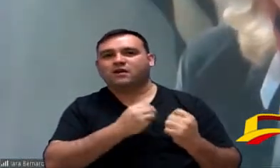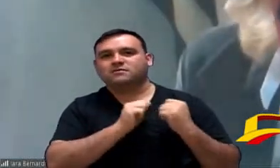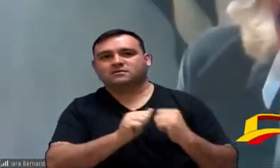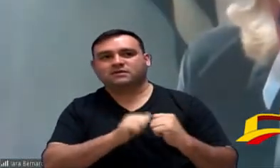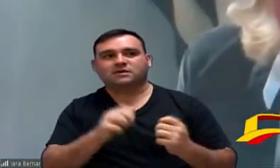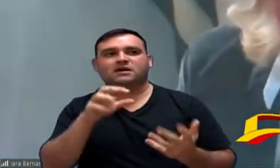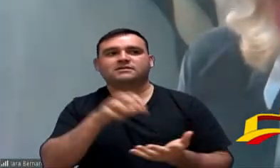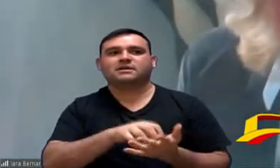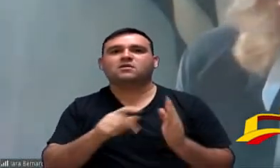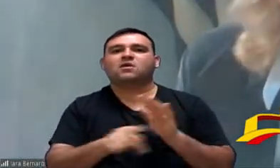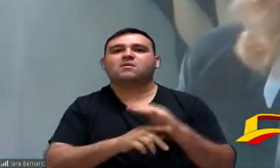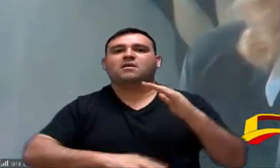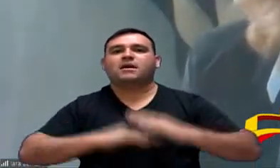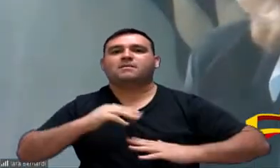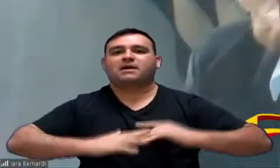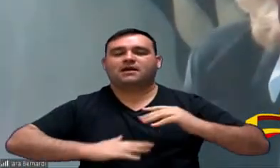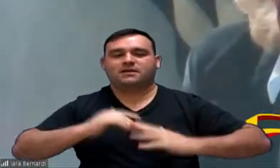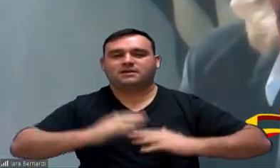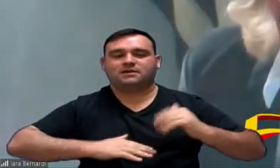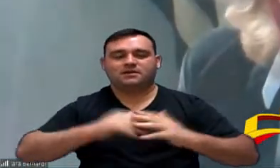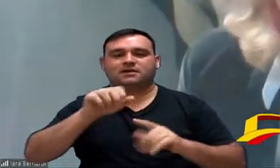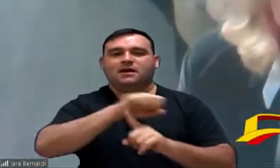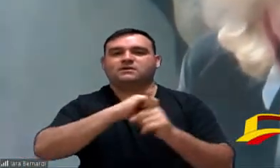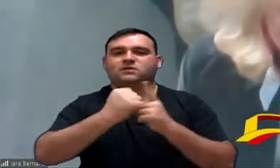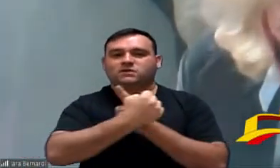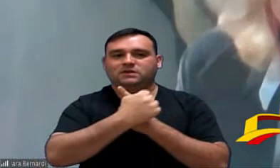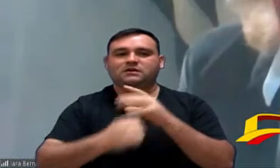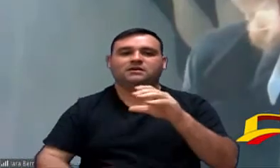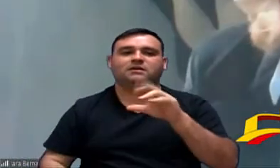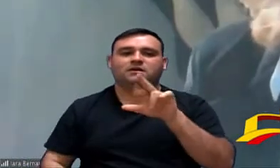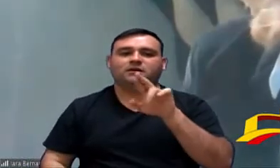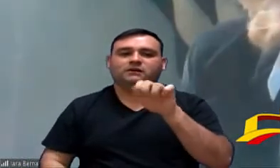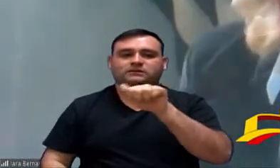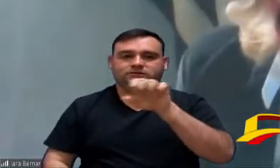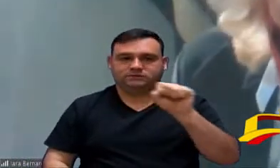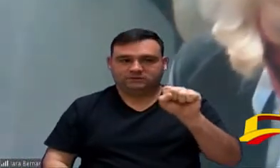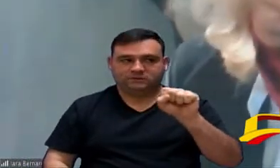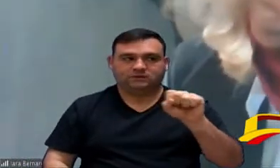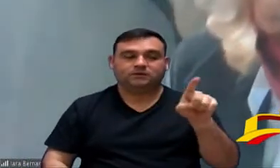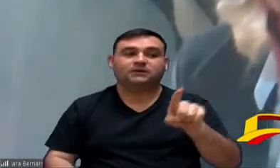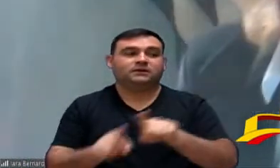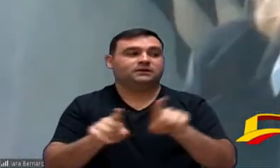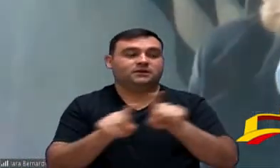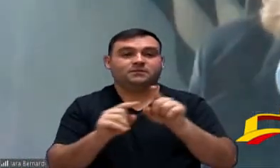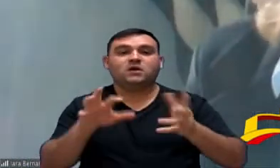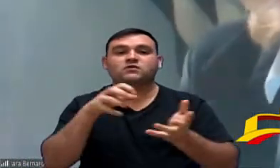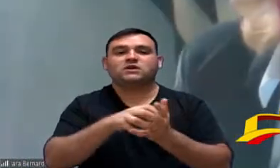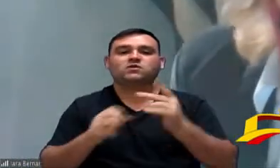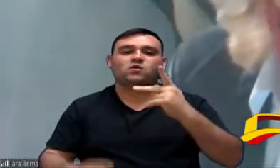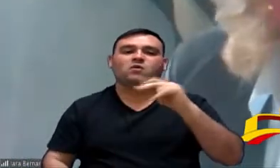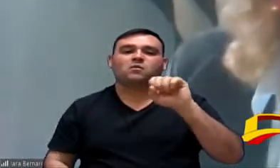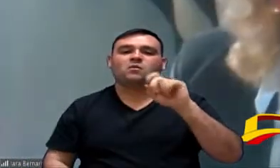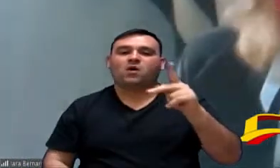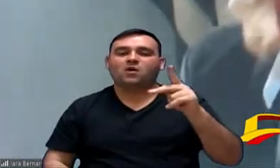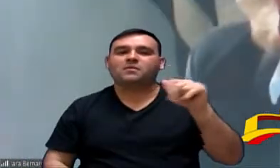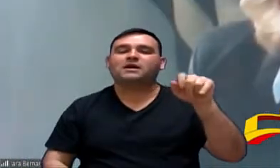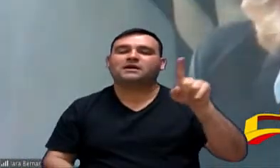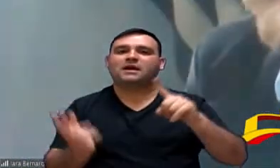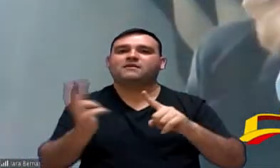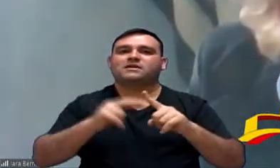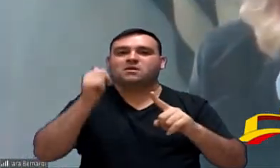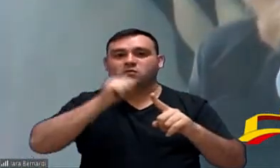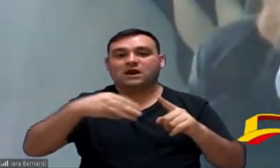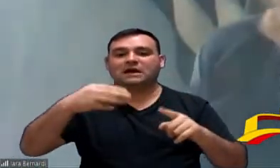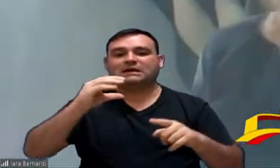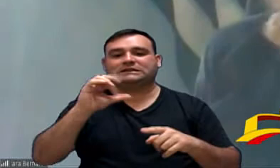Centro de Referência Especializado de Assistência Social, que é o CREAS, o Centro POP, o Centro de Referência da Mulher Serem, que